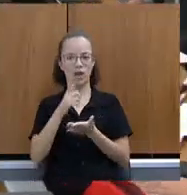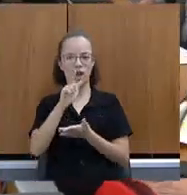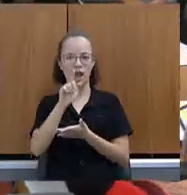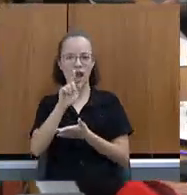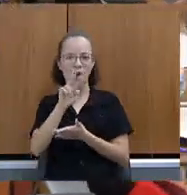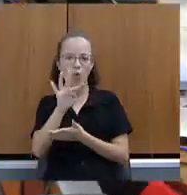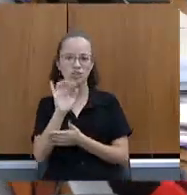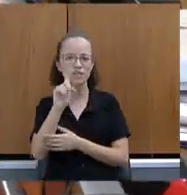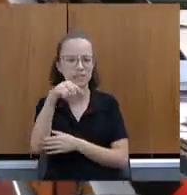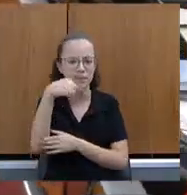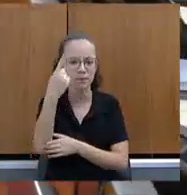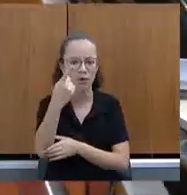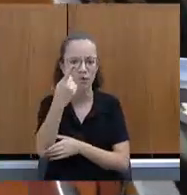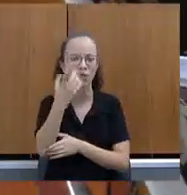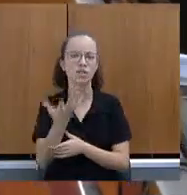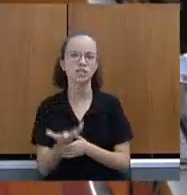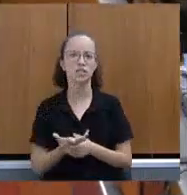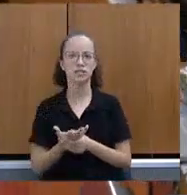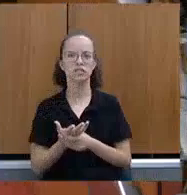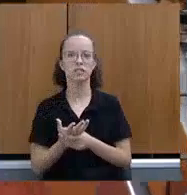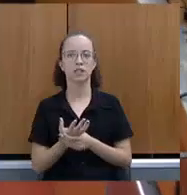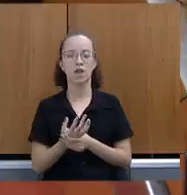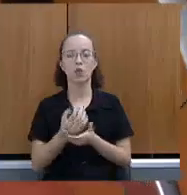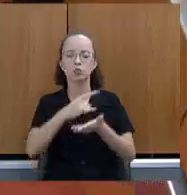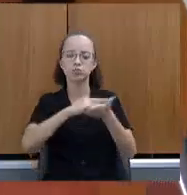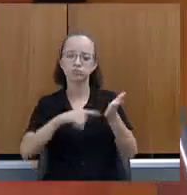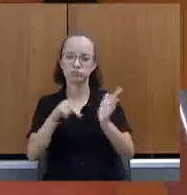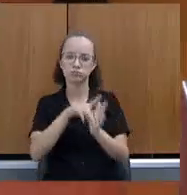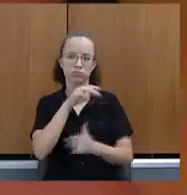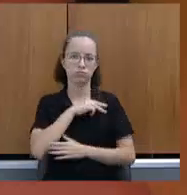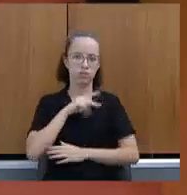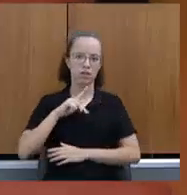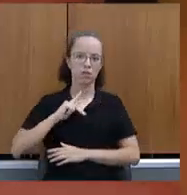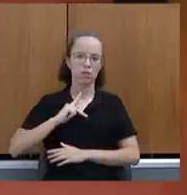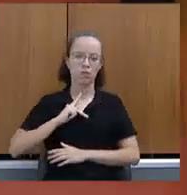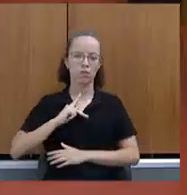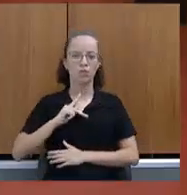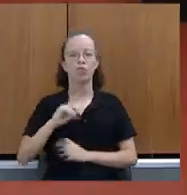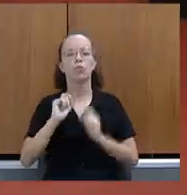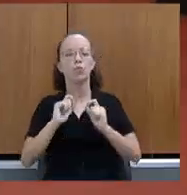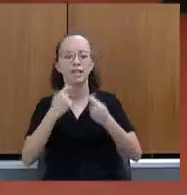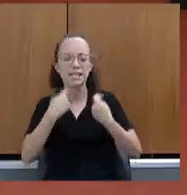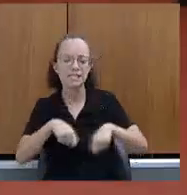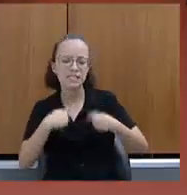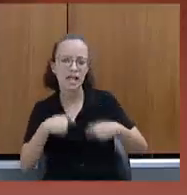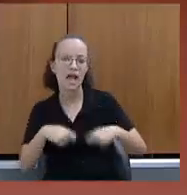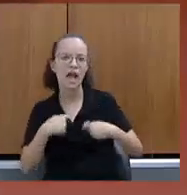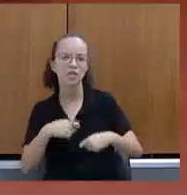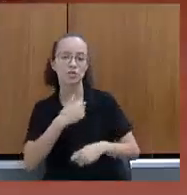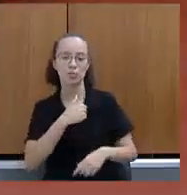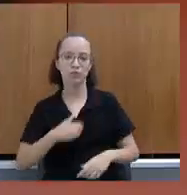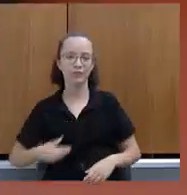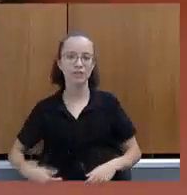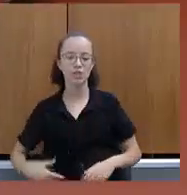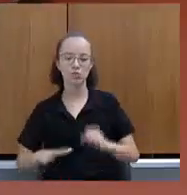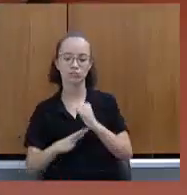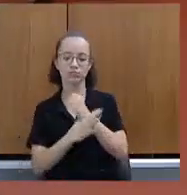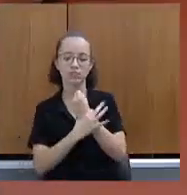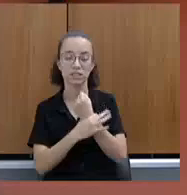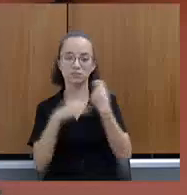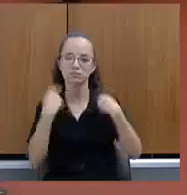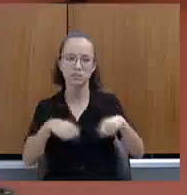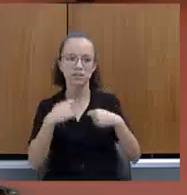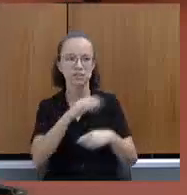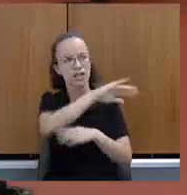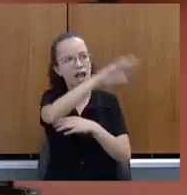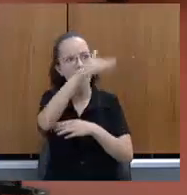aos primeiros documentos do Ministério Público sobre a necessidade do governo paltar a proteção da Serra